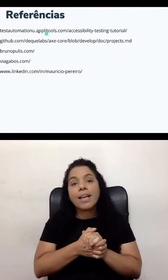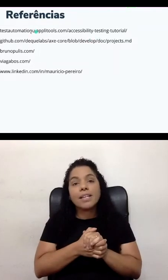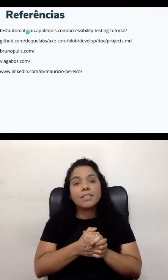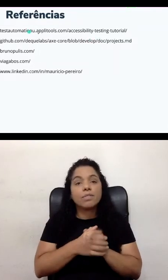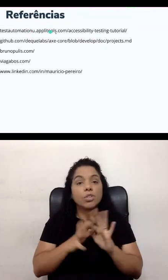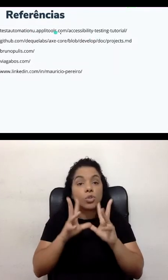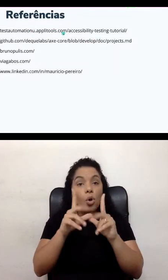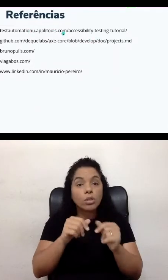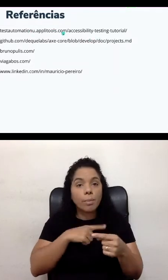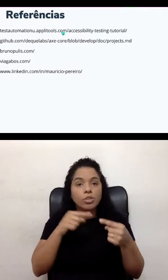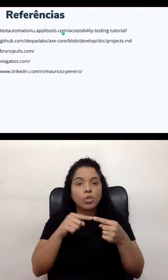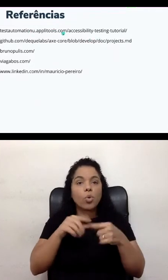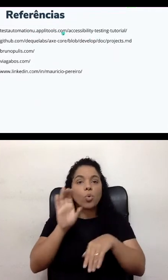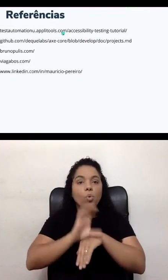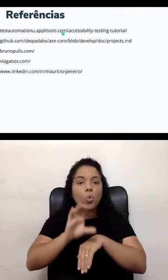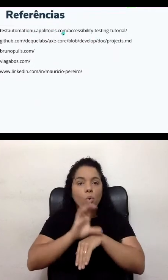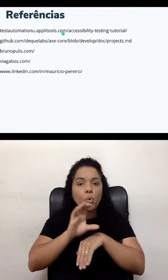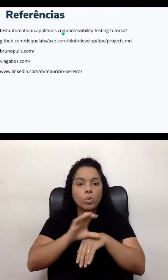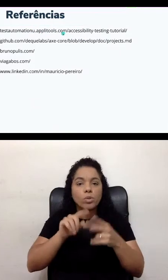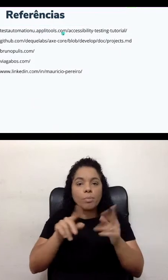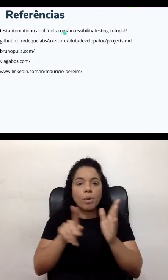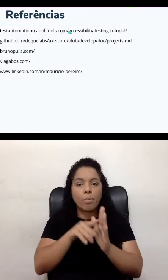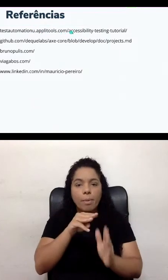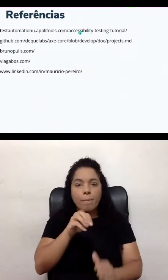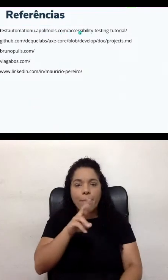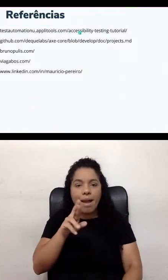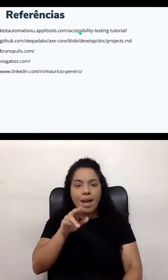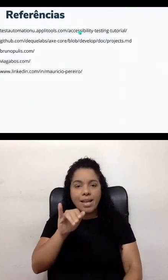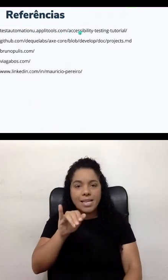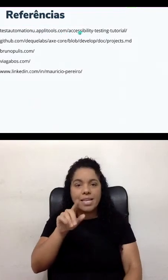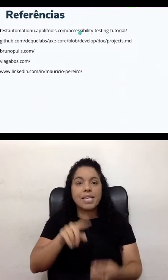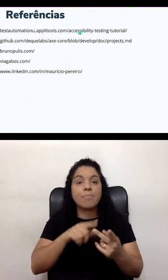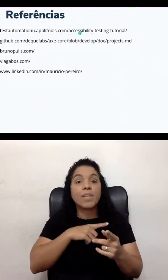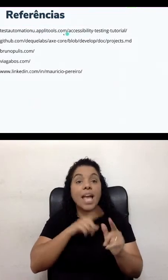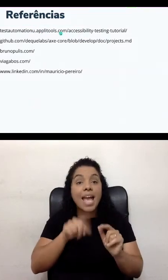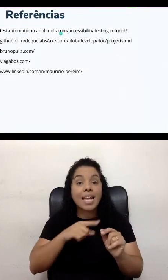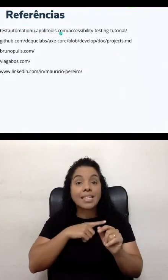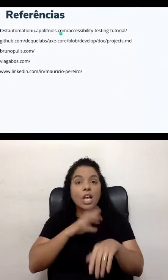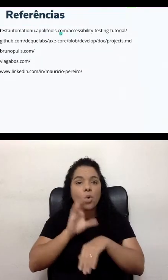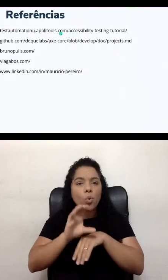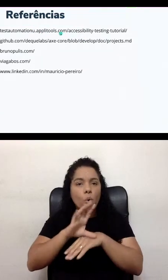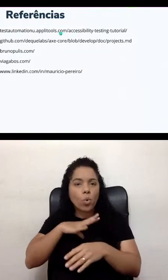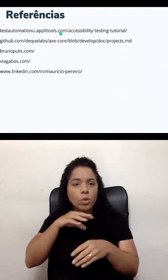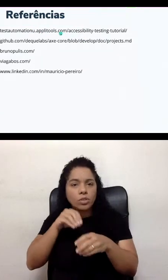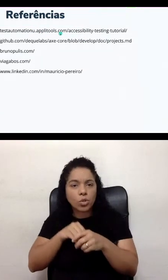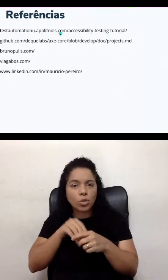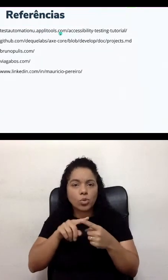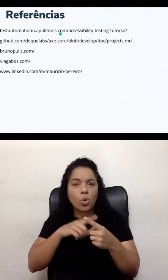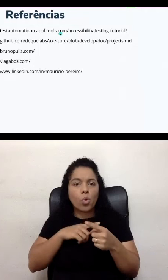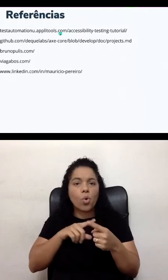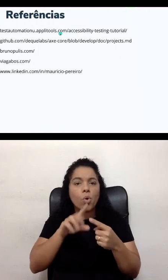totalmente baseada num curso da Marie Drake, tá? Ela tem um curso dentro lá do TAL, que é o